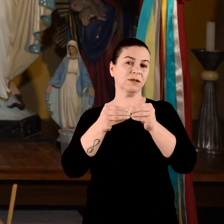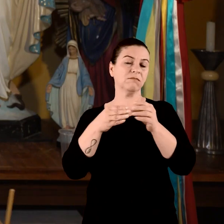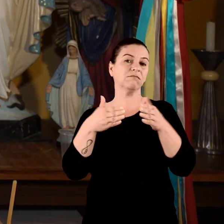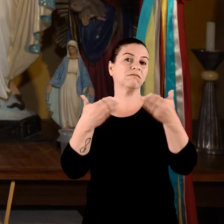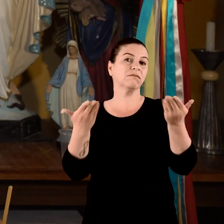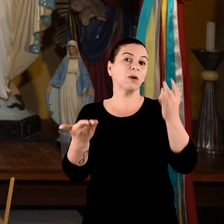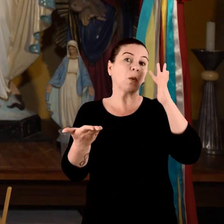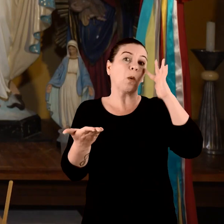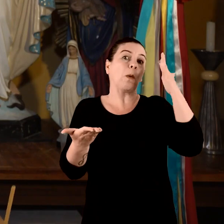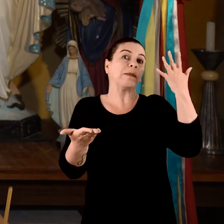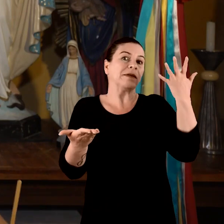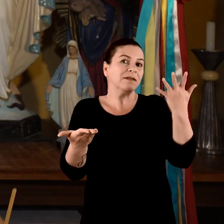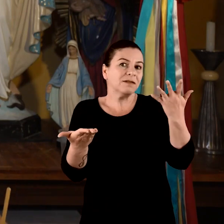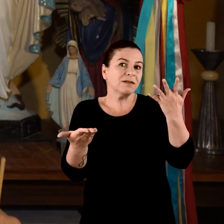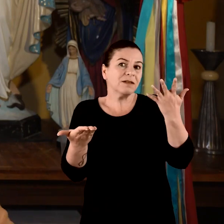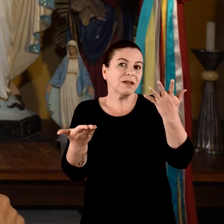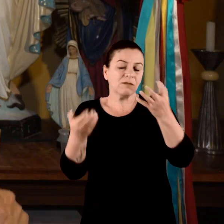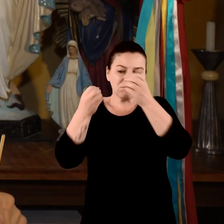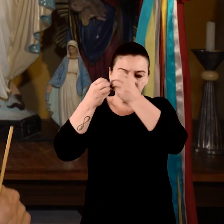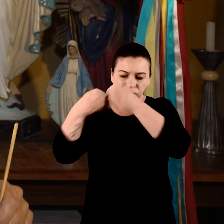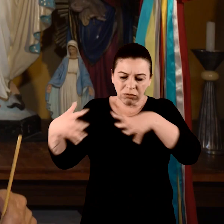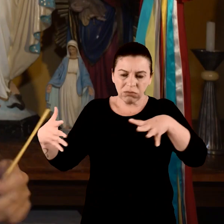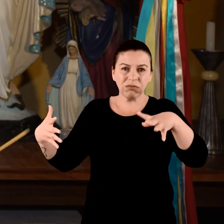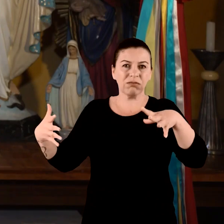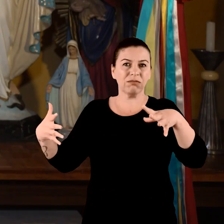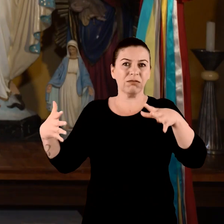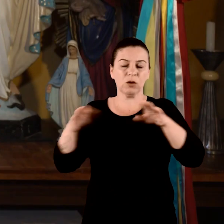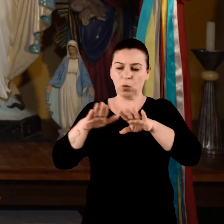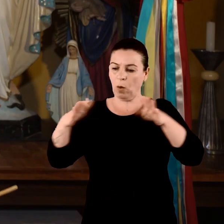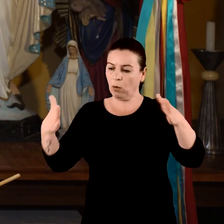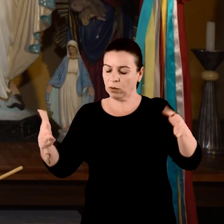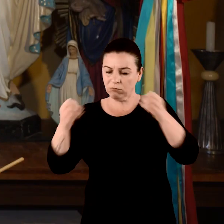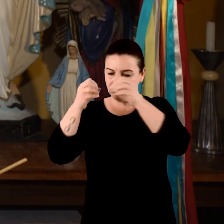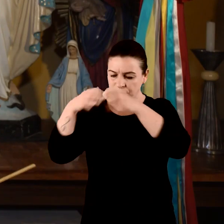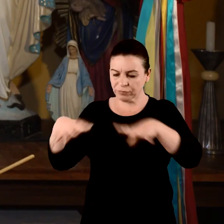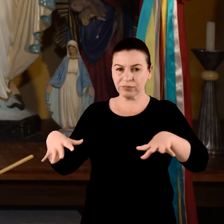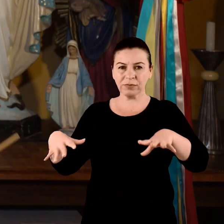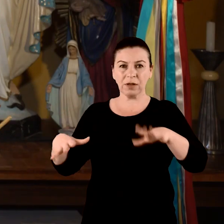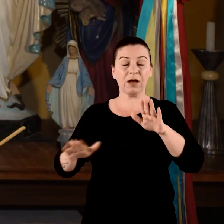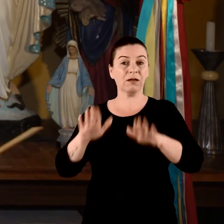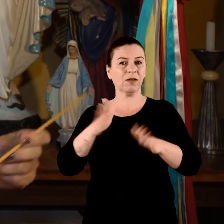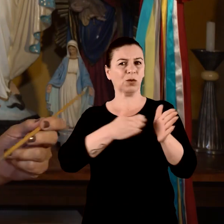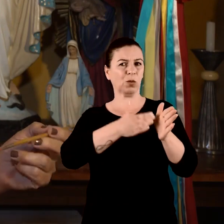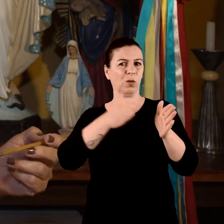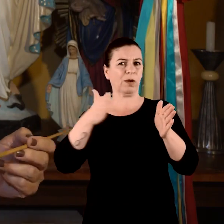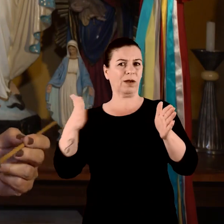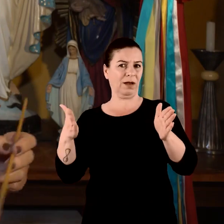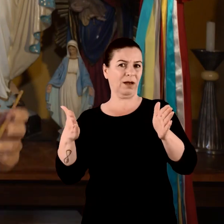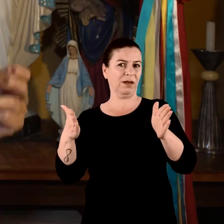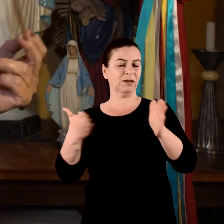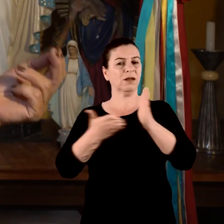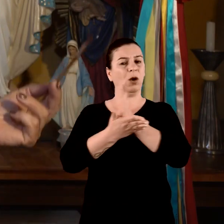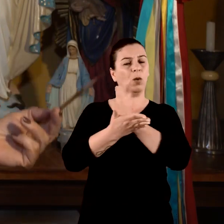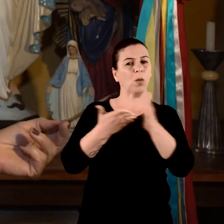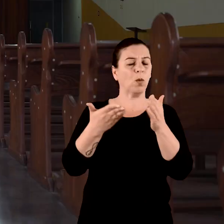uma missa e acontecer um acidente com uma peça do altar ali. Às vezes, durante cerimoniais,